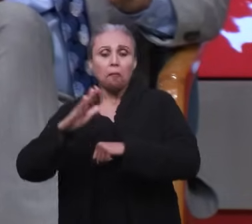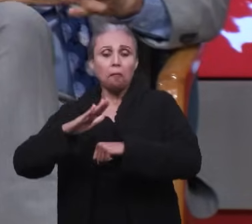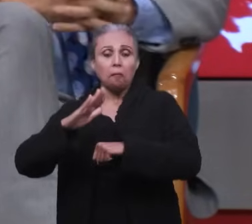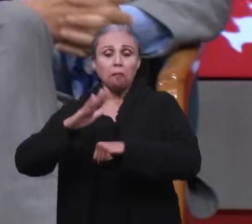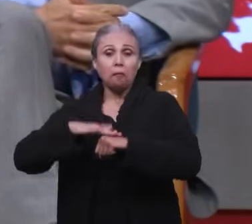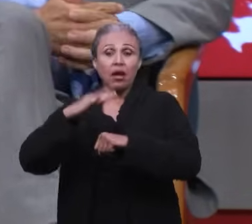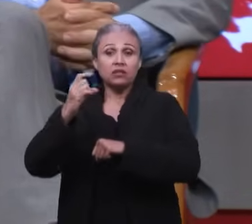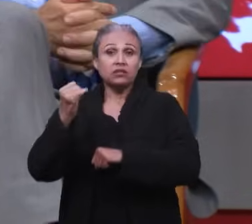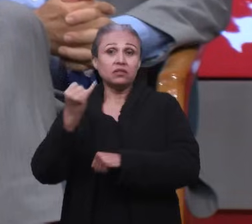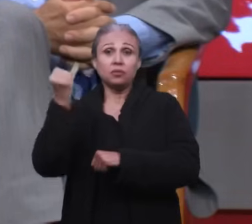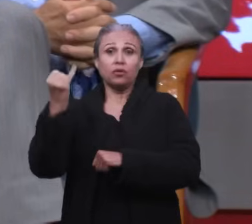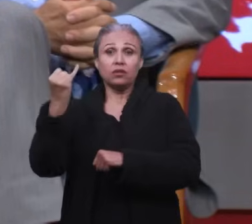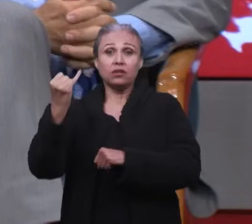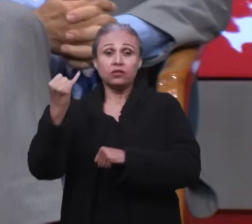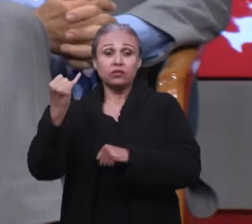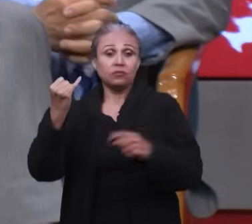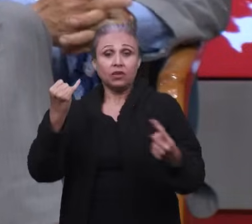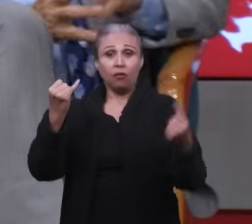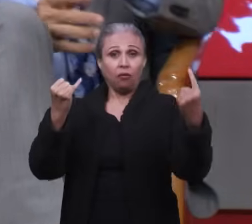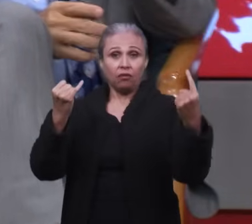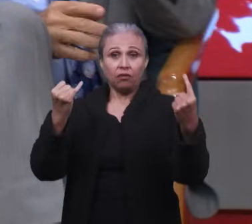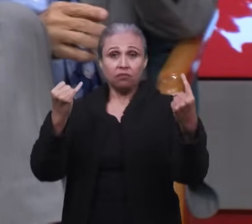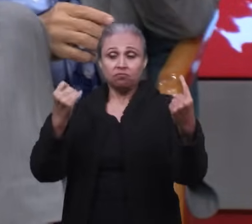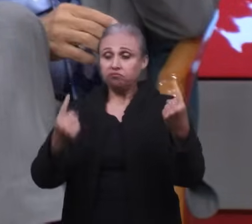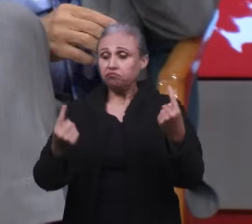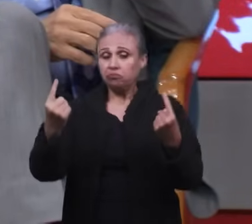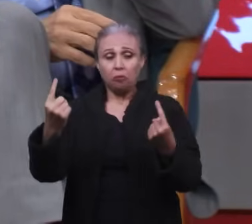mais importante do que a outra.